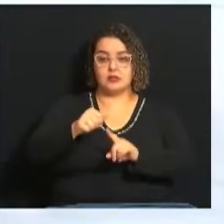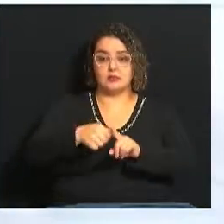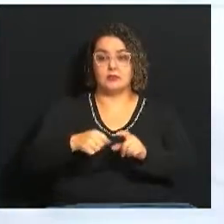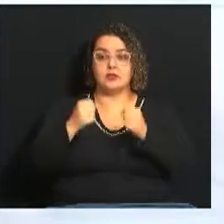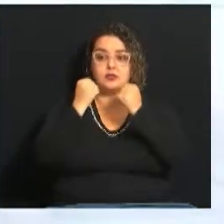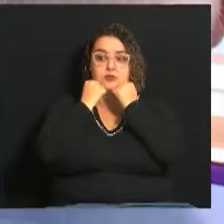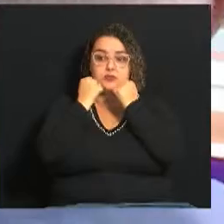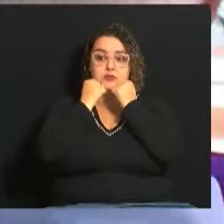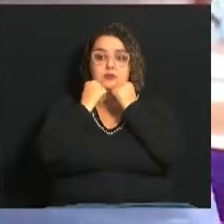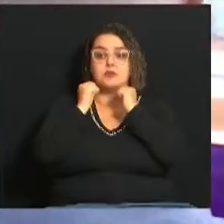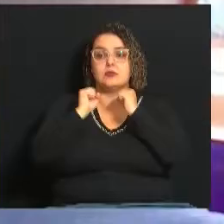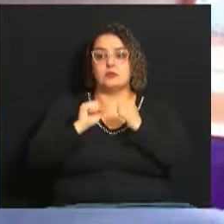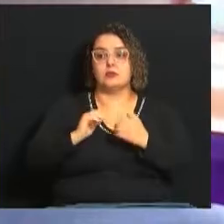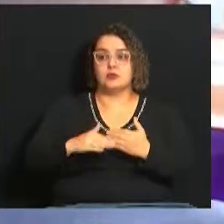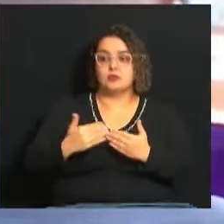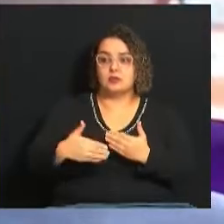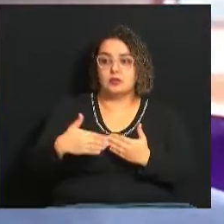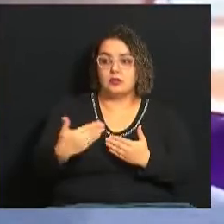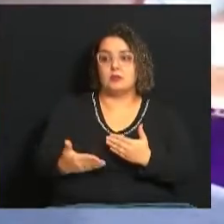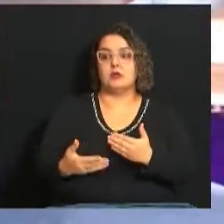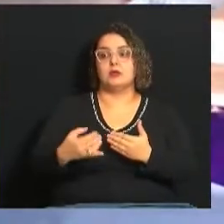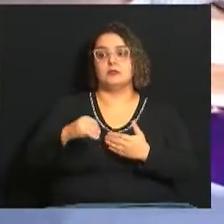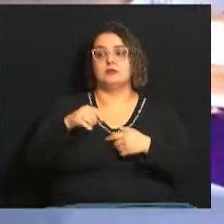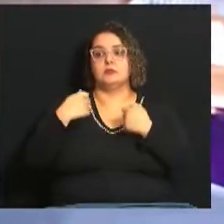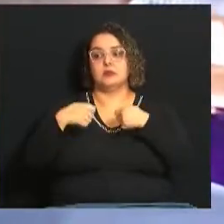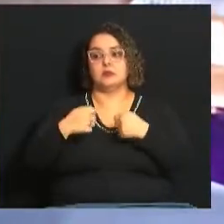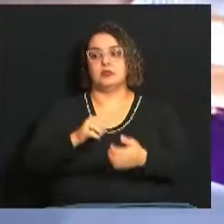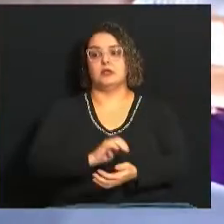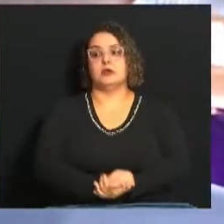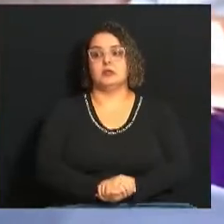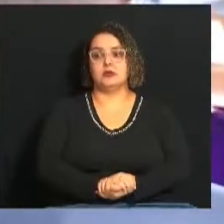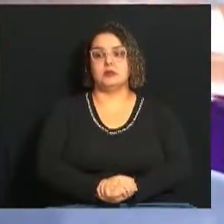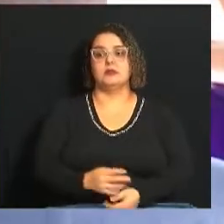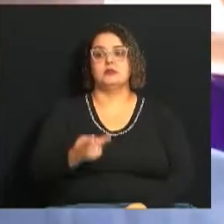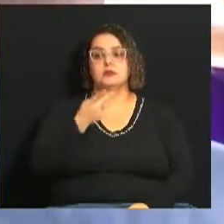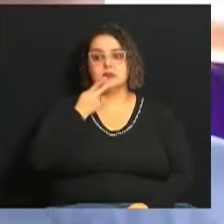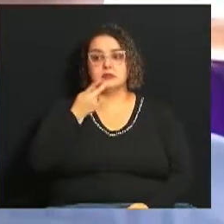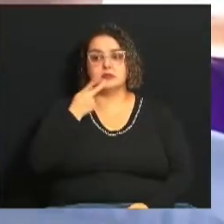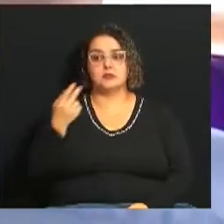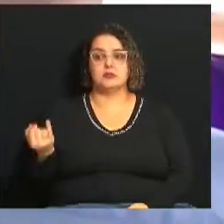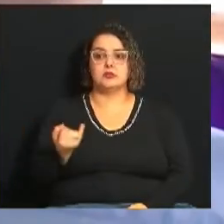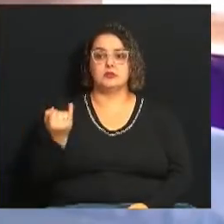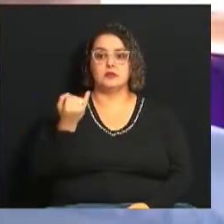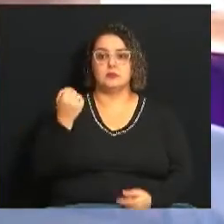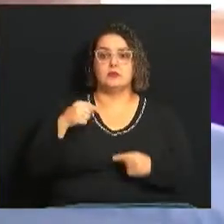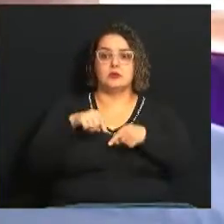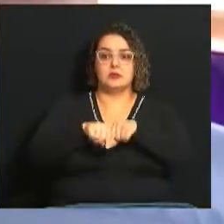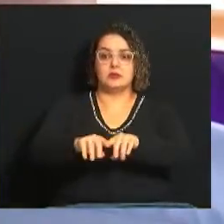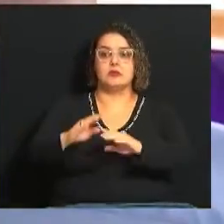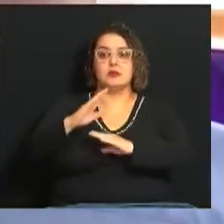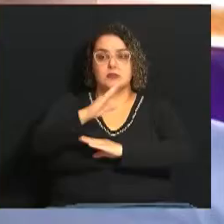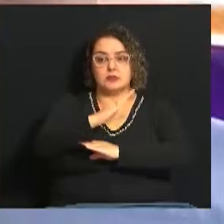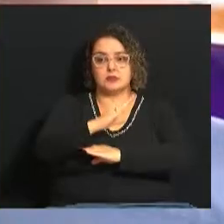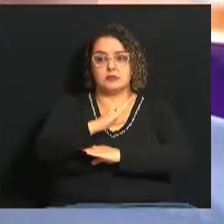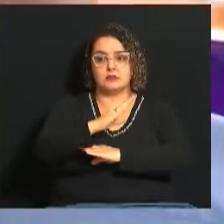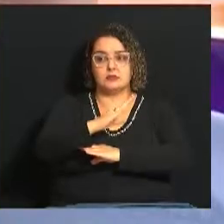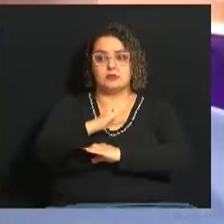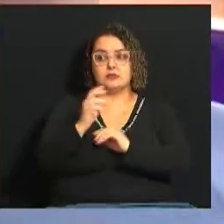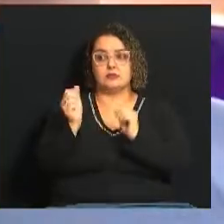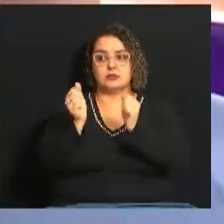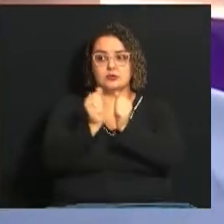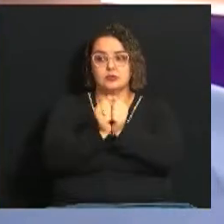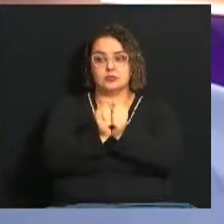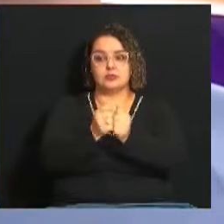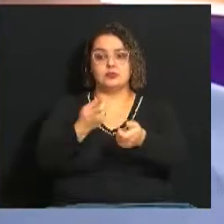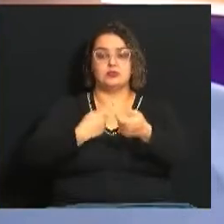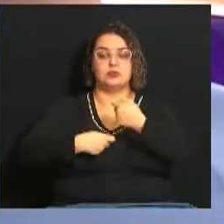se necessário. Dizer aqui da importância e da parceria da Câmara de Vereadores com a